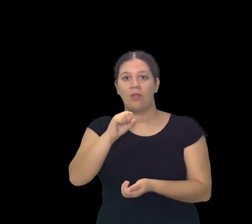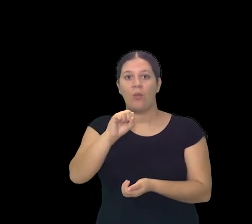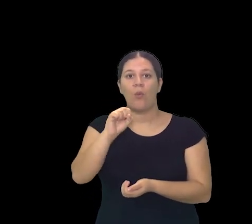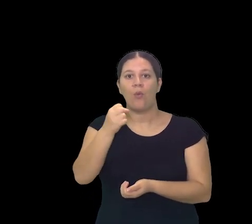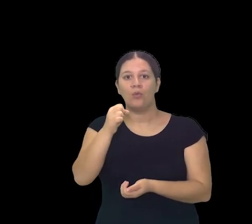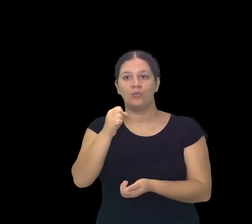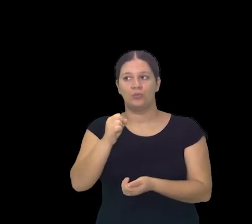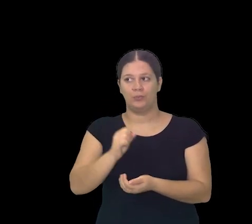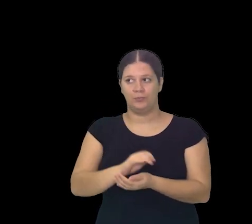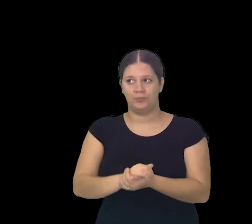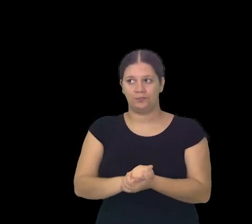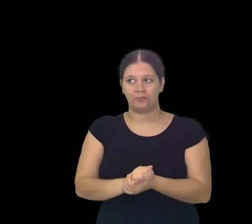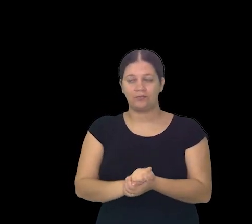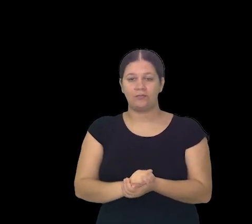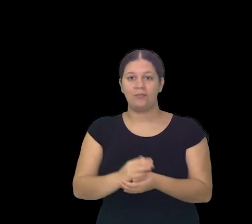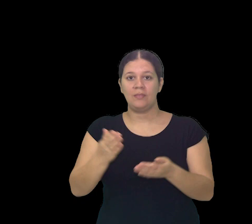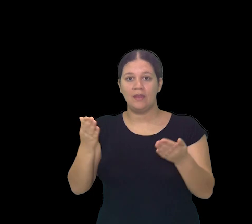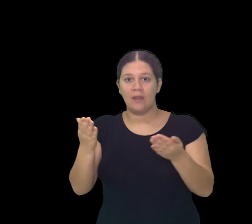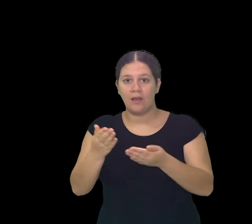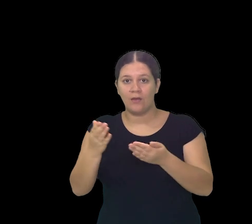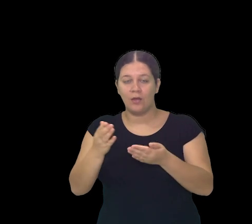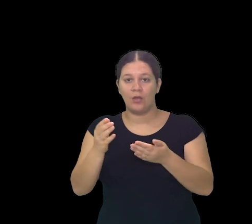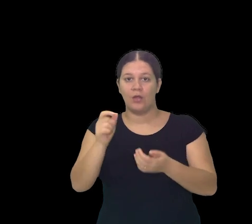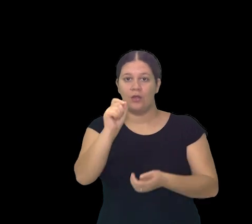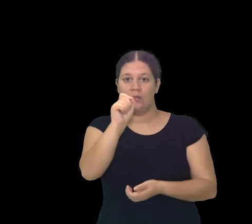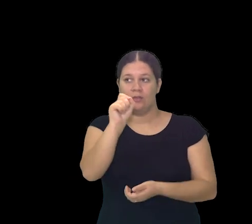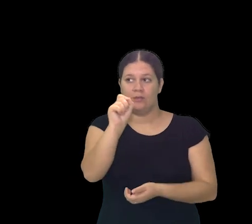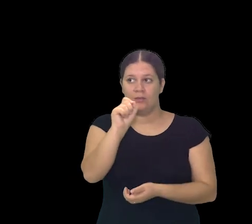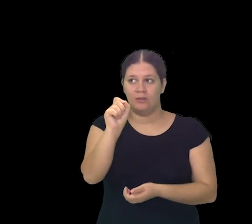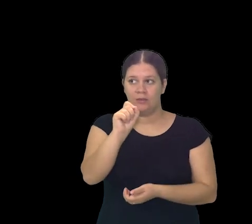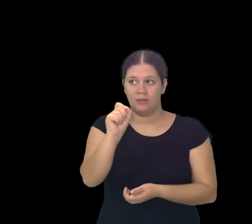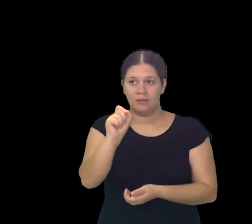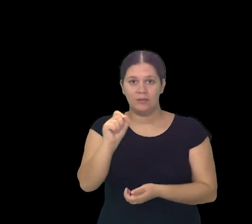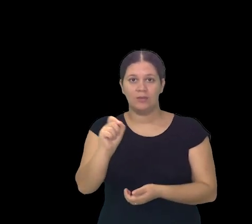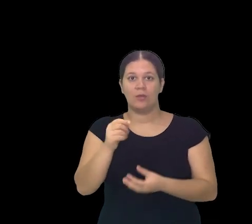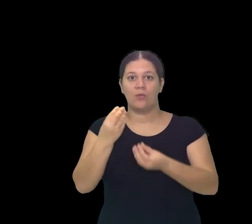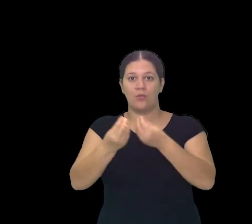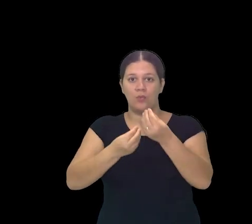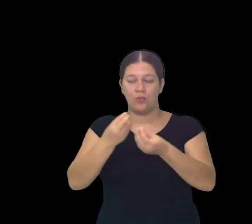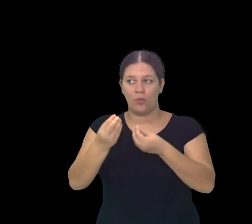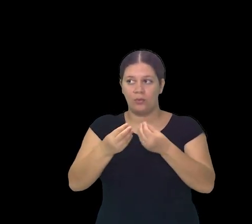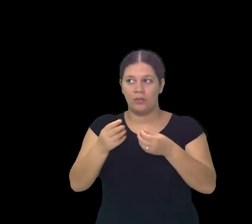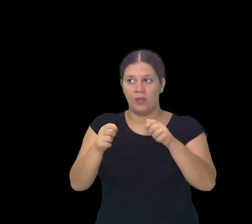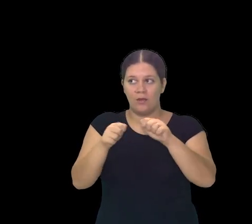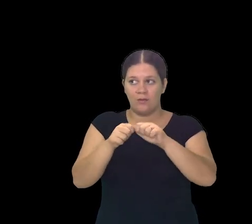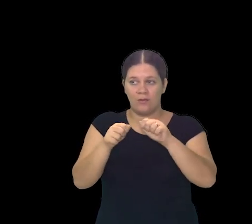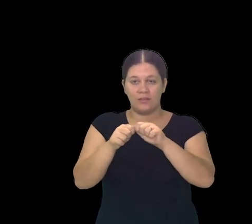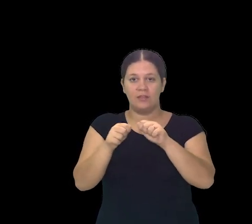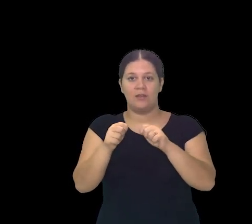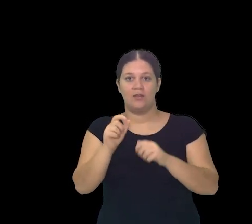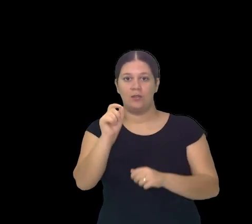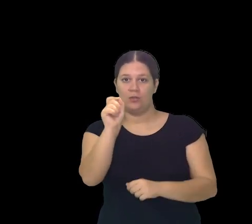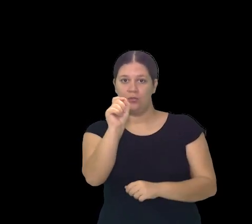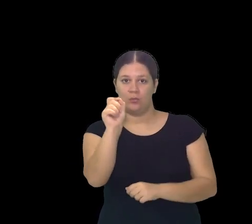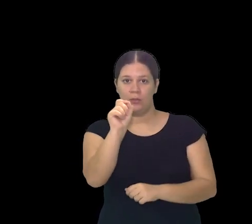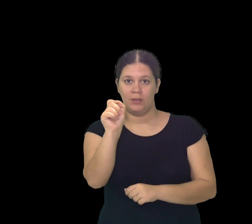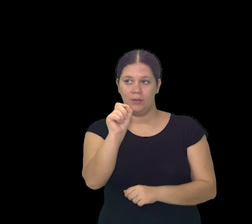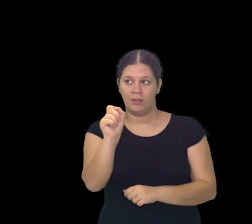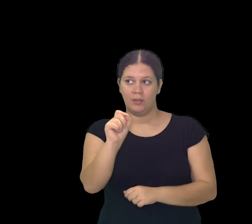já vimos que se tiver que sombrear uma dessas seções, se tiver que selecionar uma dessas seções, vamos dizer que essa do meio